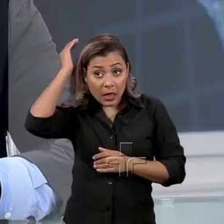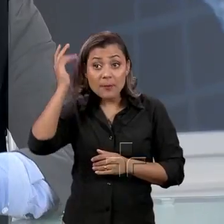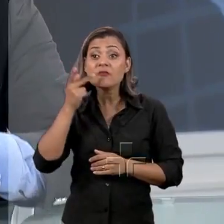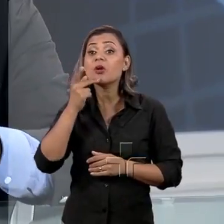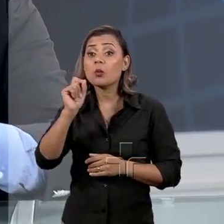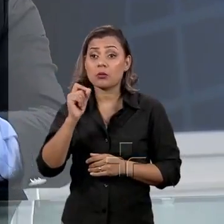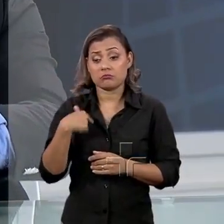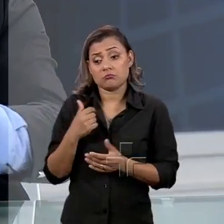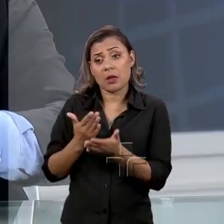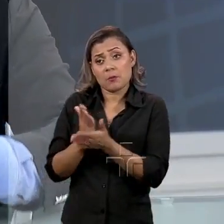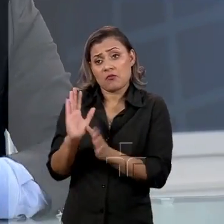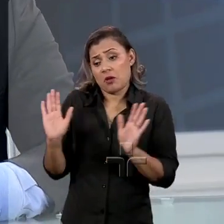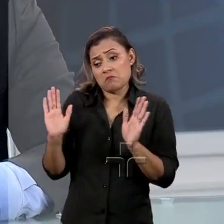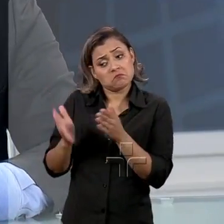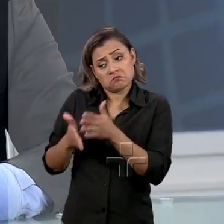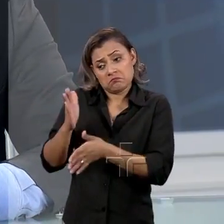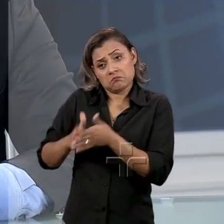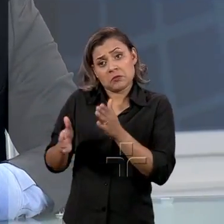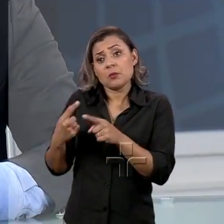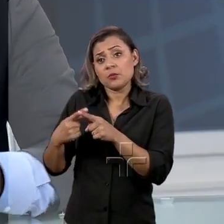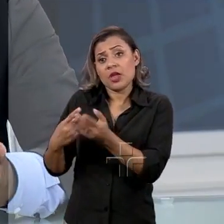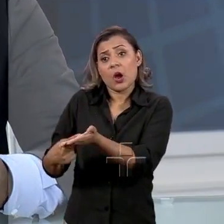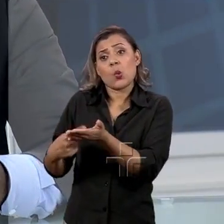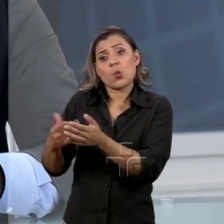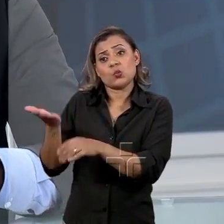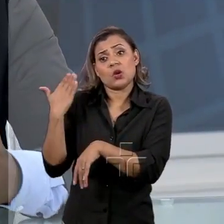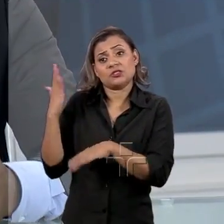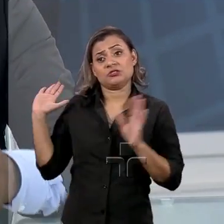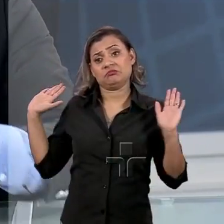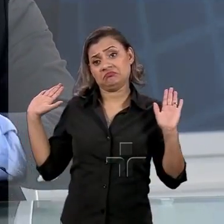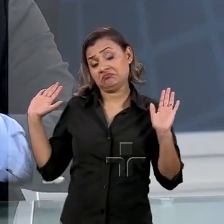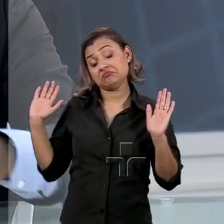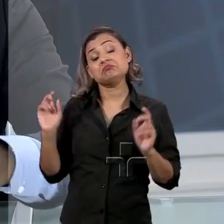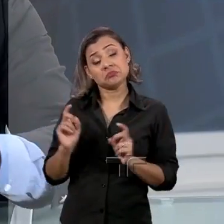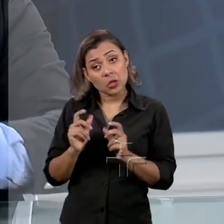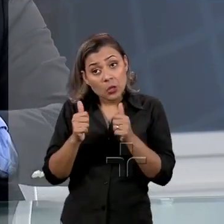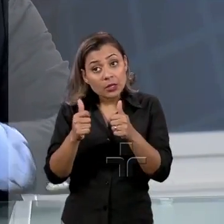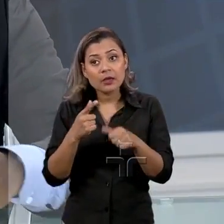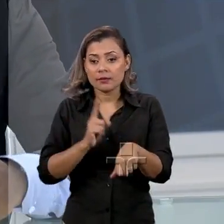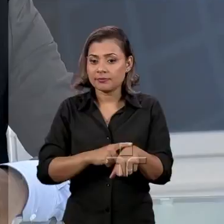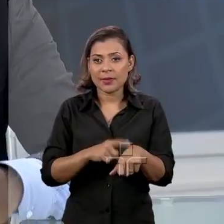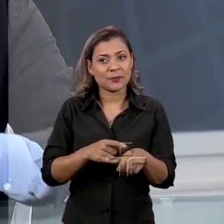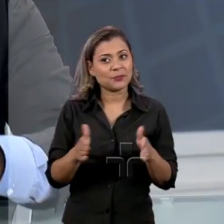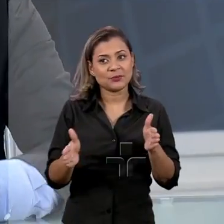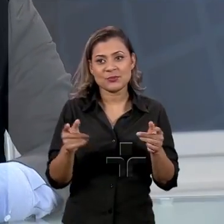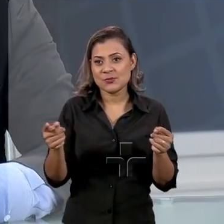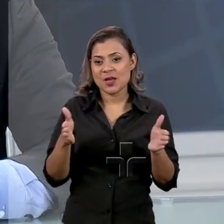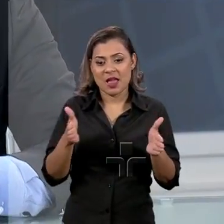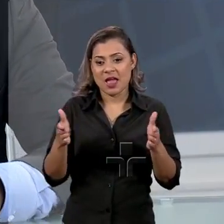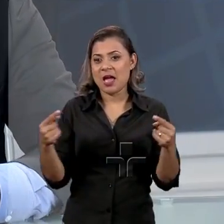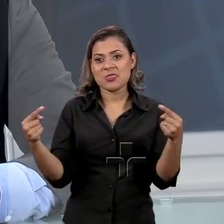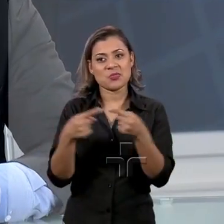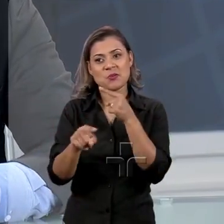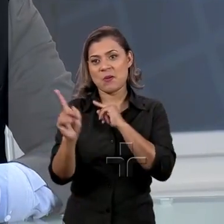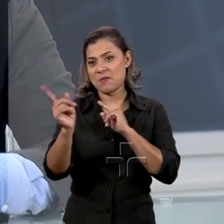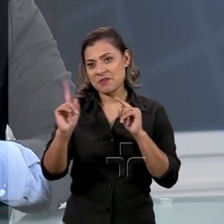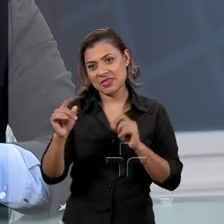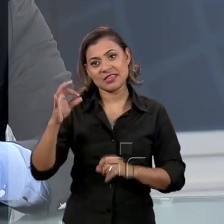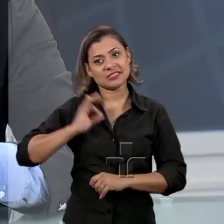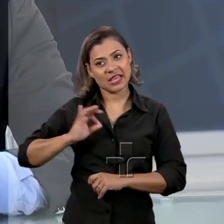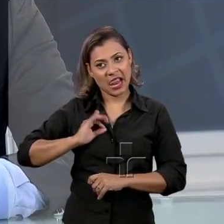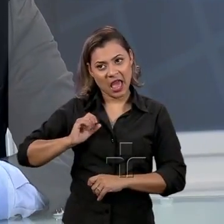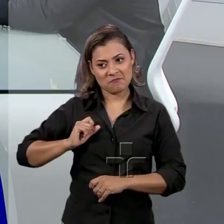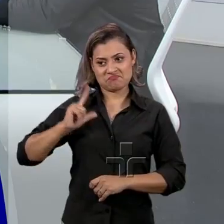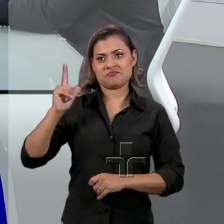vai sancionar, porque isso fez parte do acordo político. Agora, é inquestionável que é fora de hora, fora do lugar, inoportuno e injusto, né?